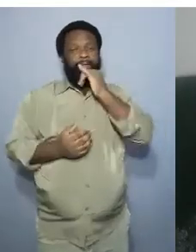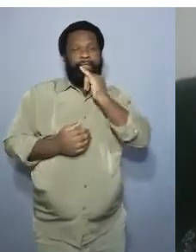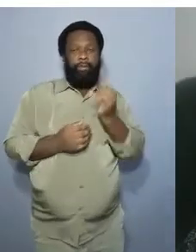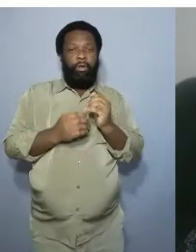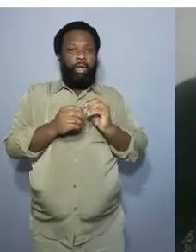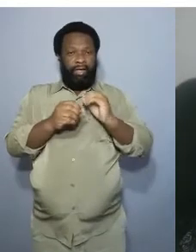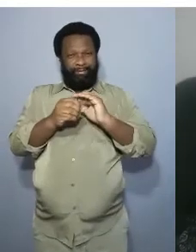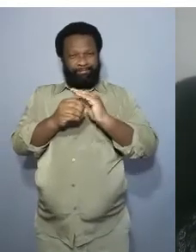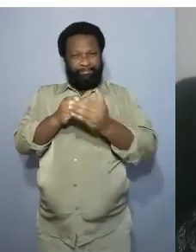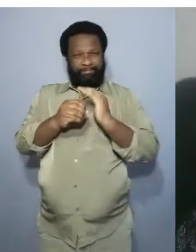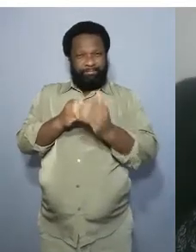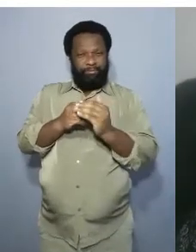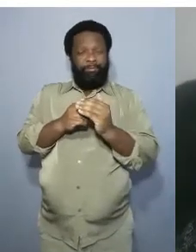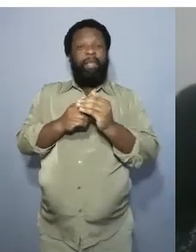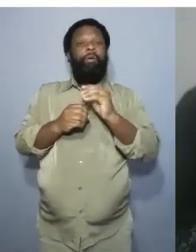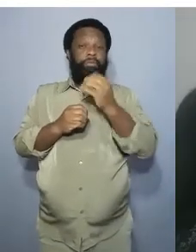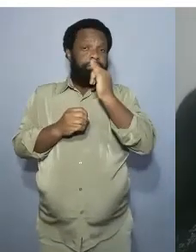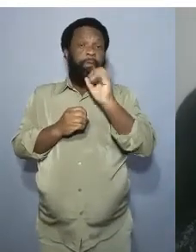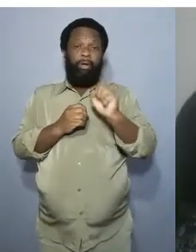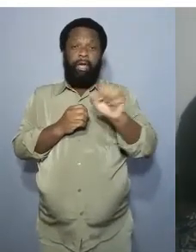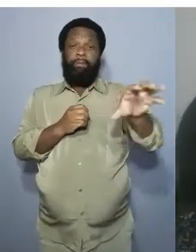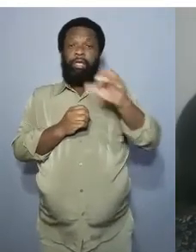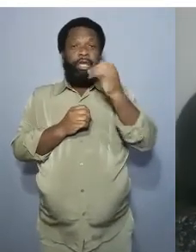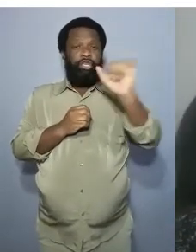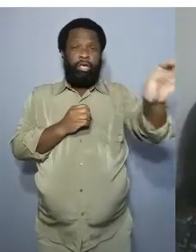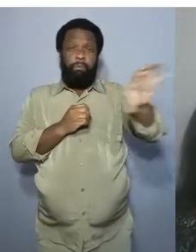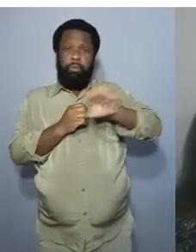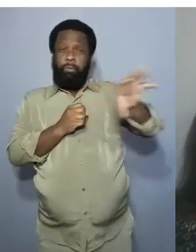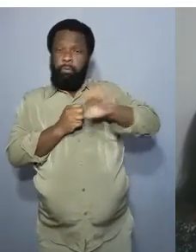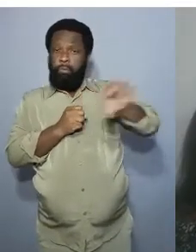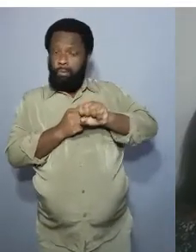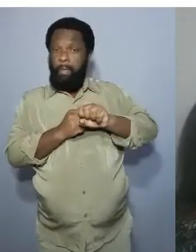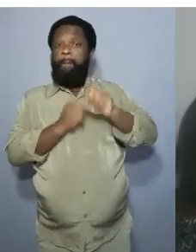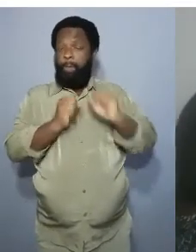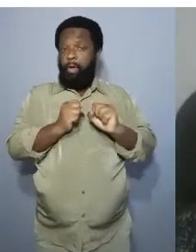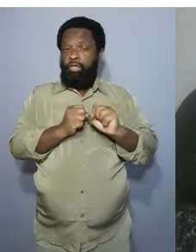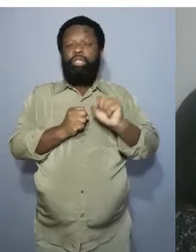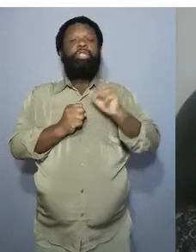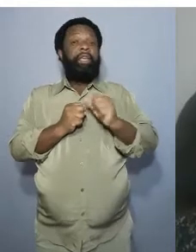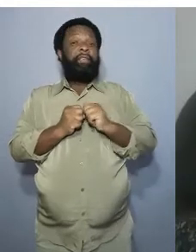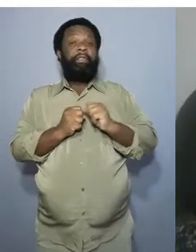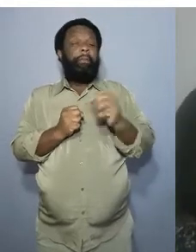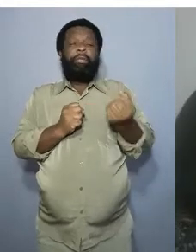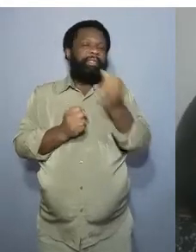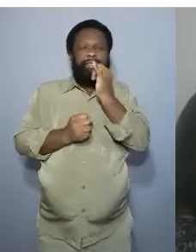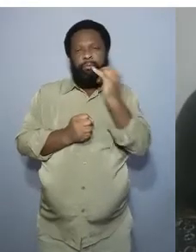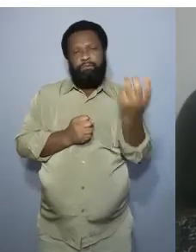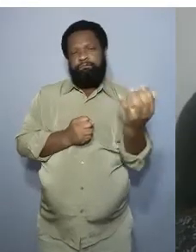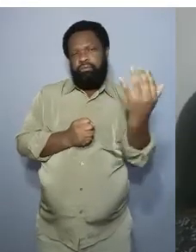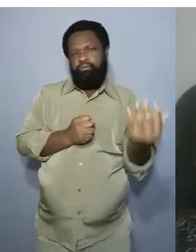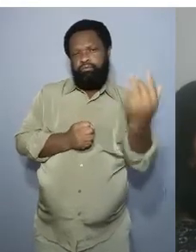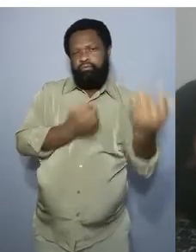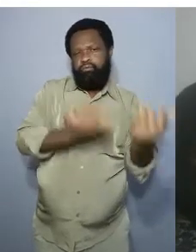numa camada mais interna, esse elétron ele pode absorver energia, tudo bem? ele pode absorver energia de uma chama, ele